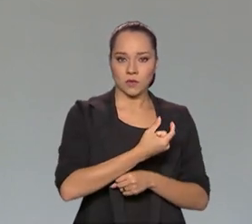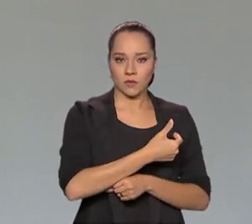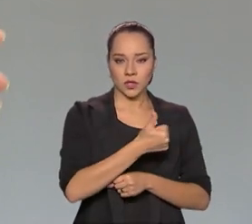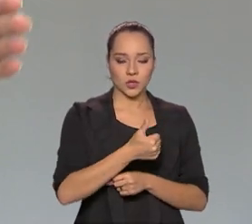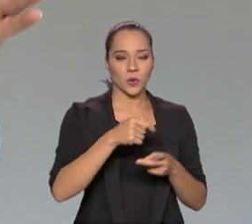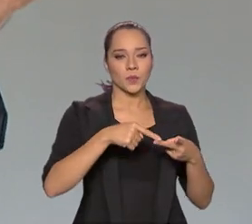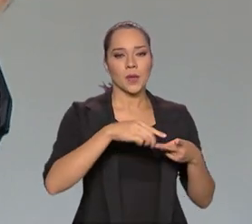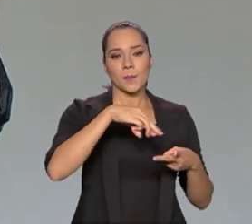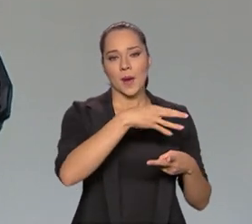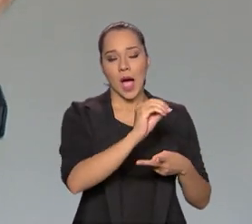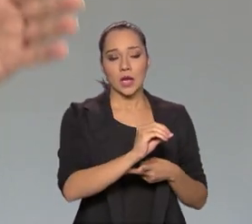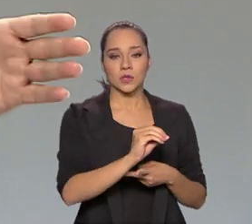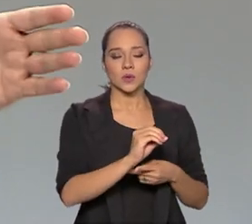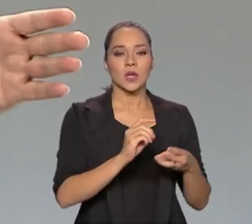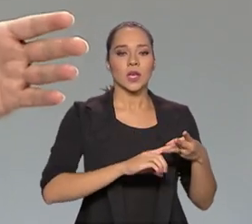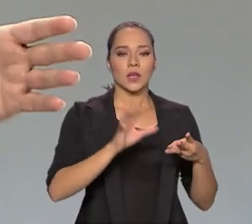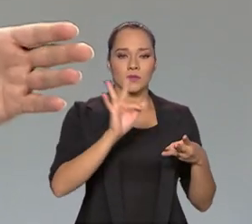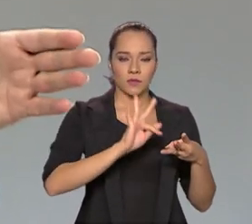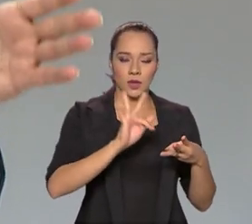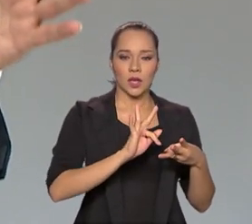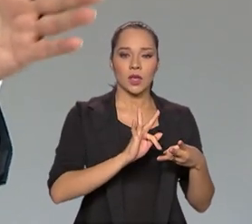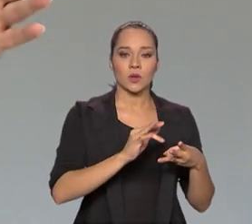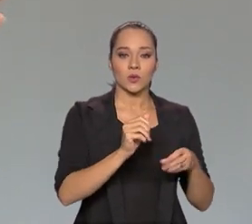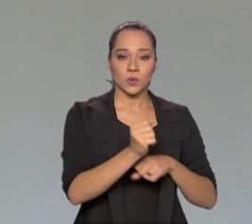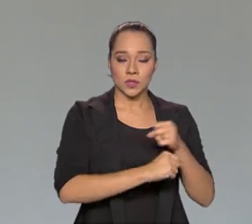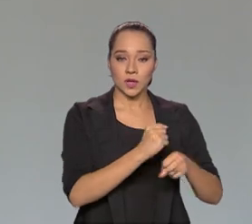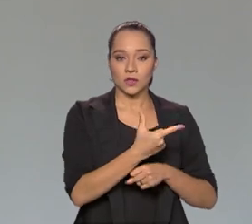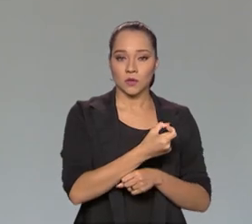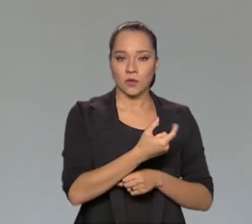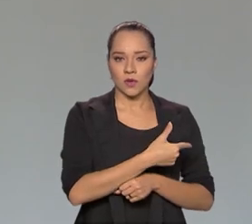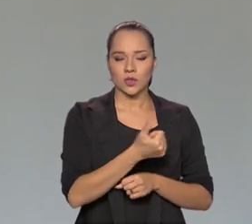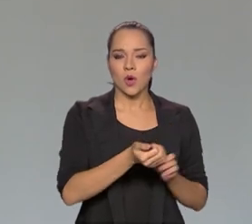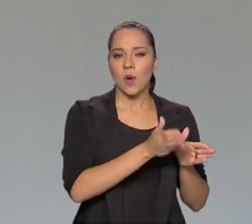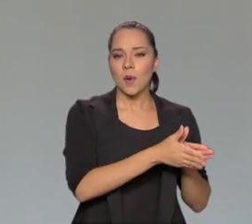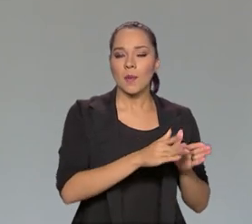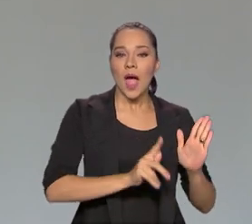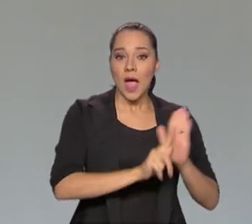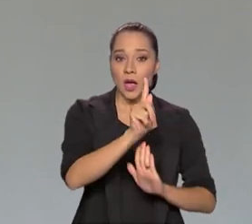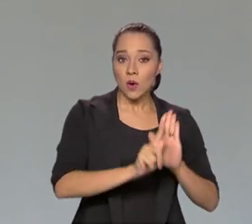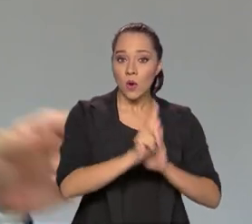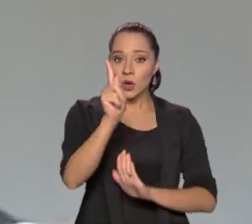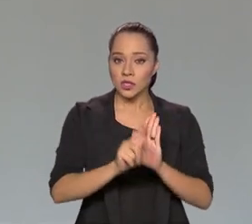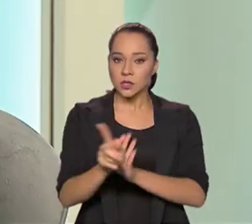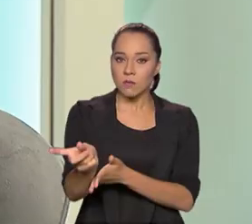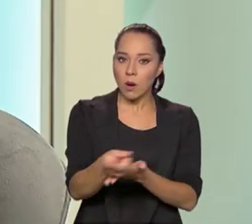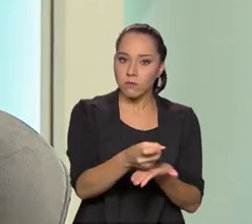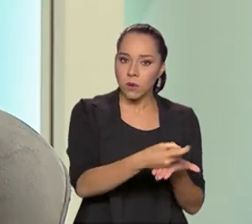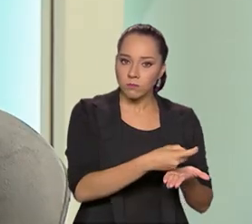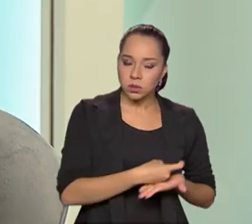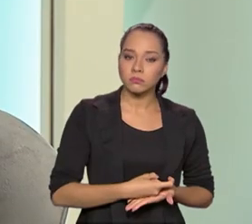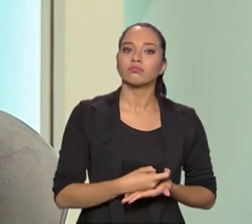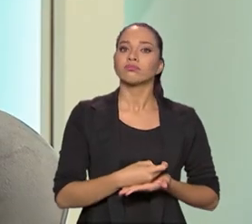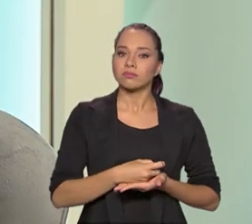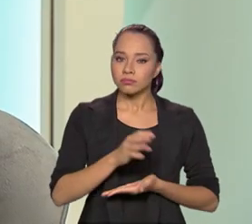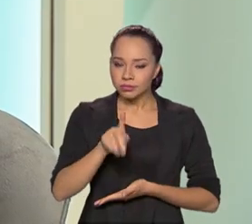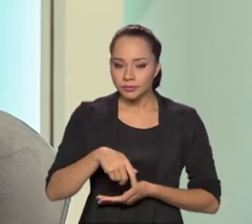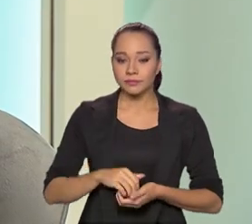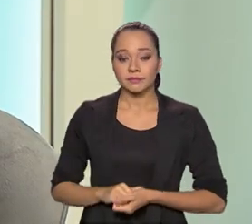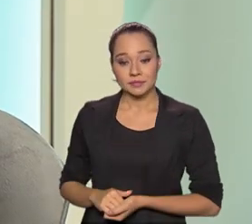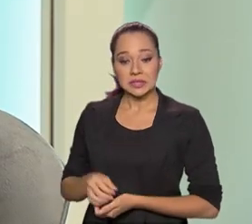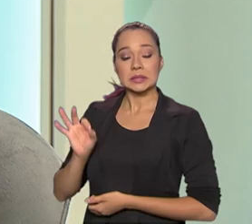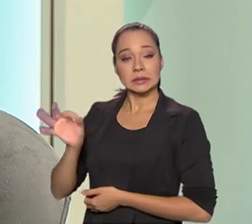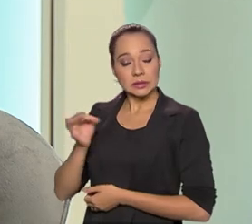de 2021 e fevereiro de 2021 foram consecutivos recordes, né, na arrecadação. Exatamente. Isso é uma